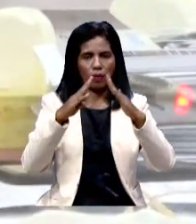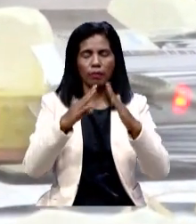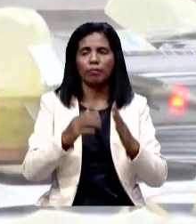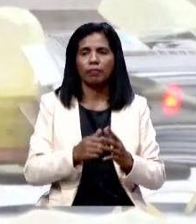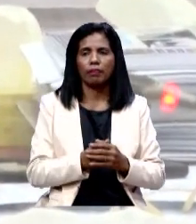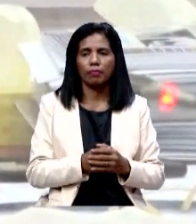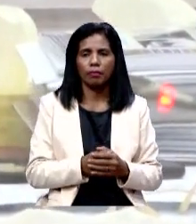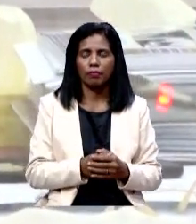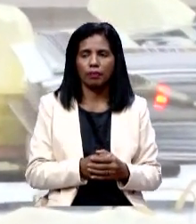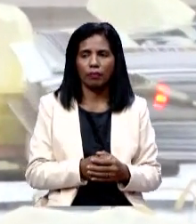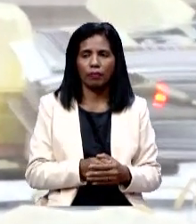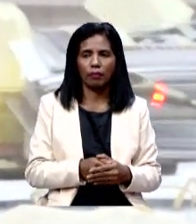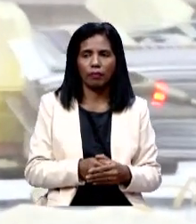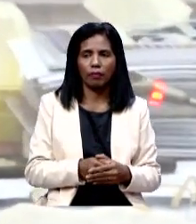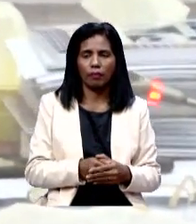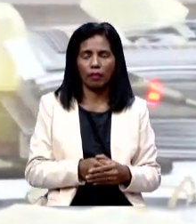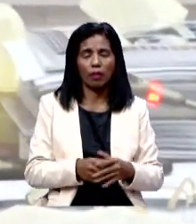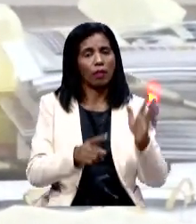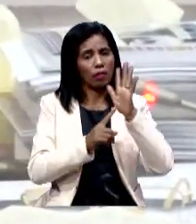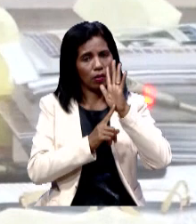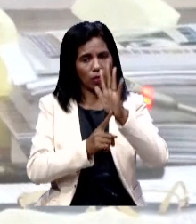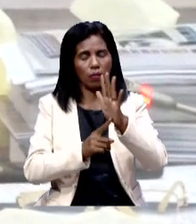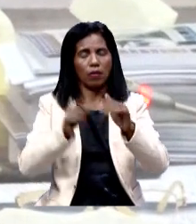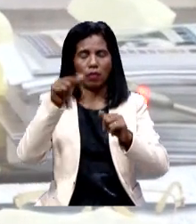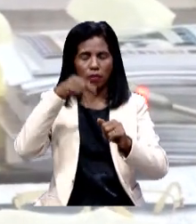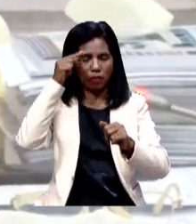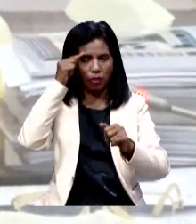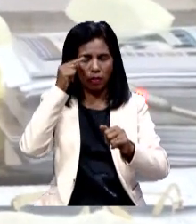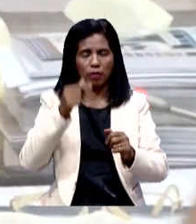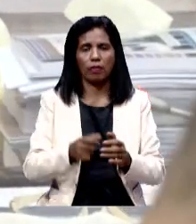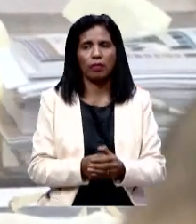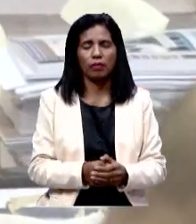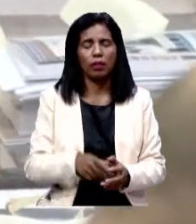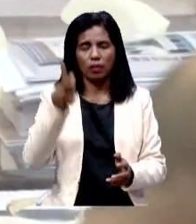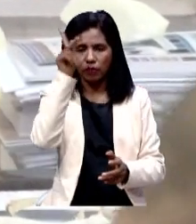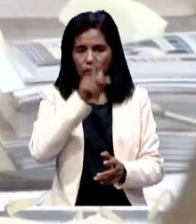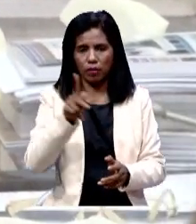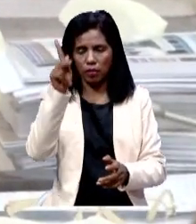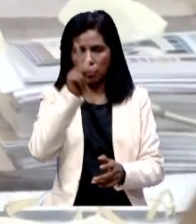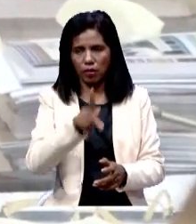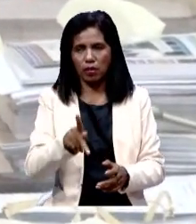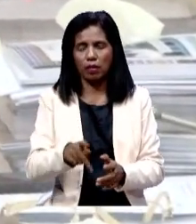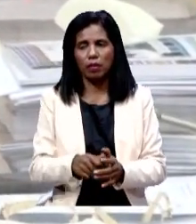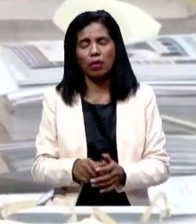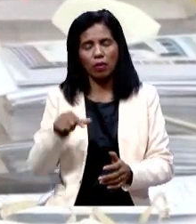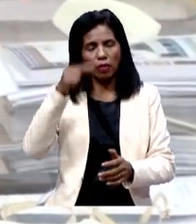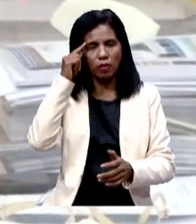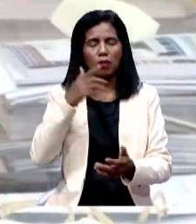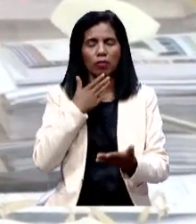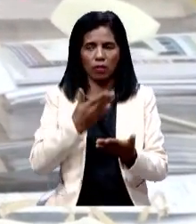idane atu foha tene ba governo para que fiscalização furak kapas bai